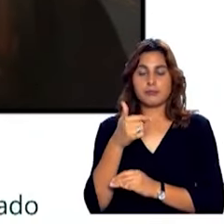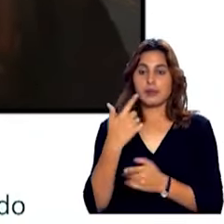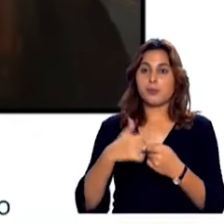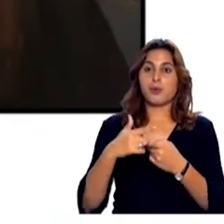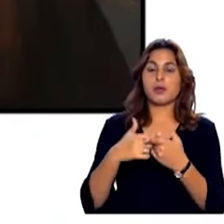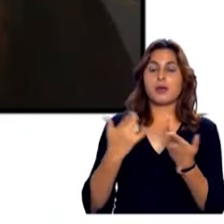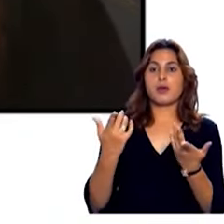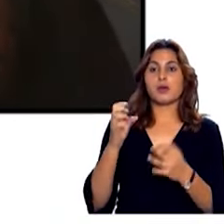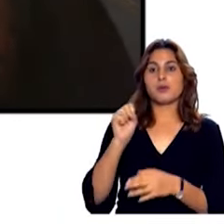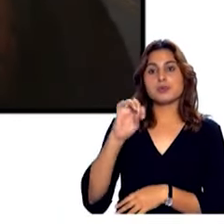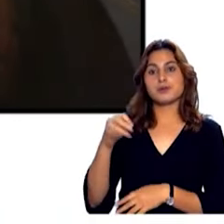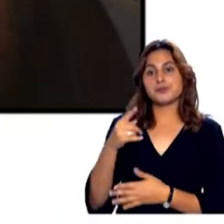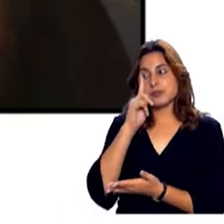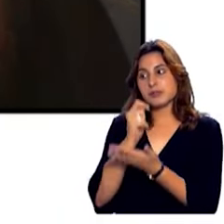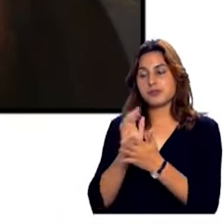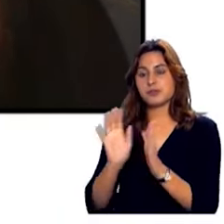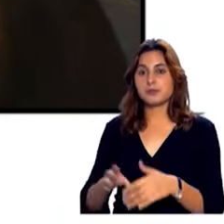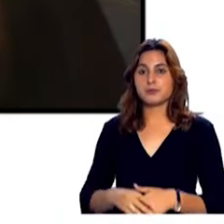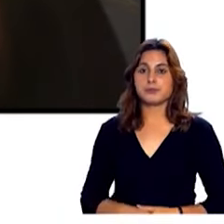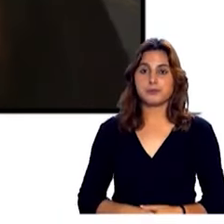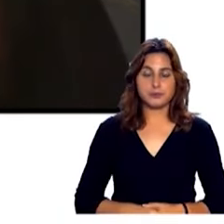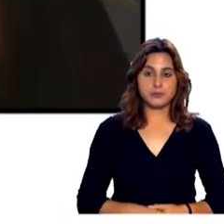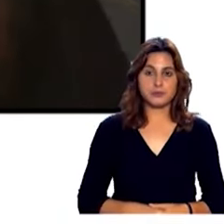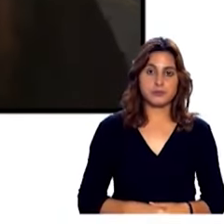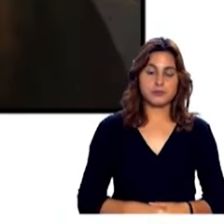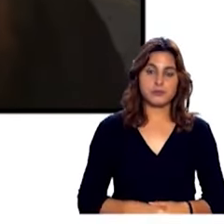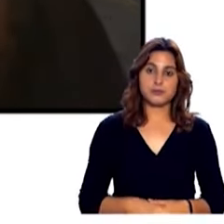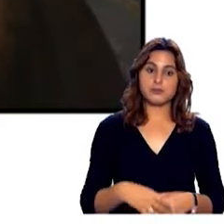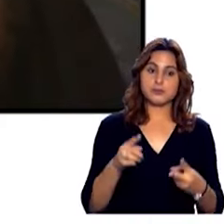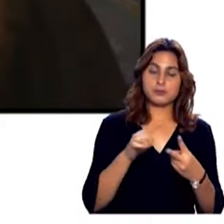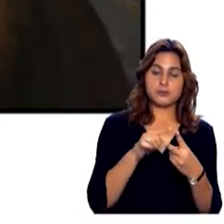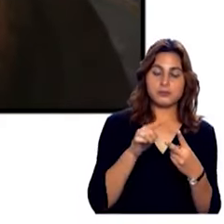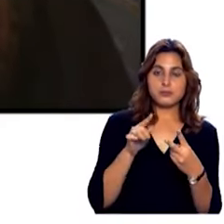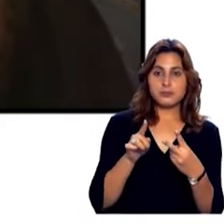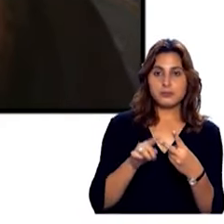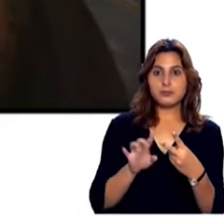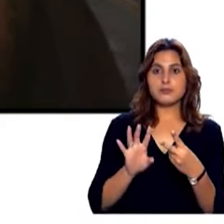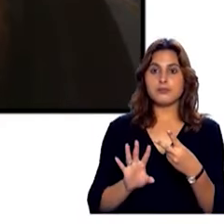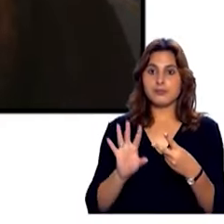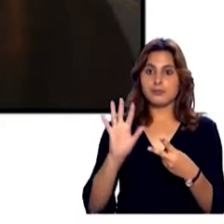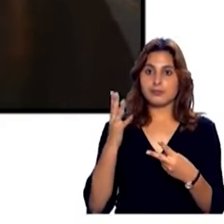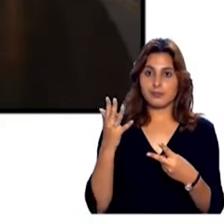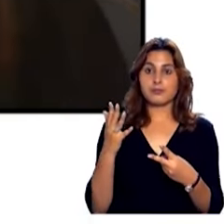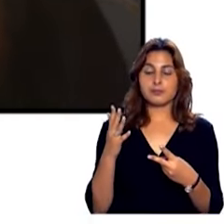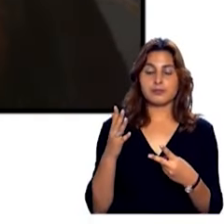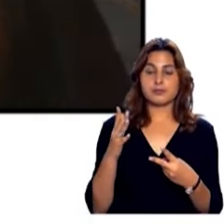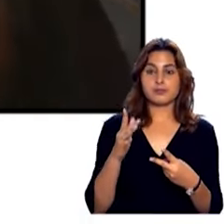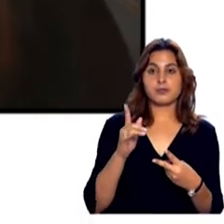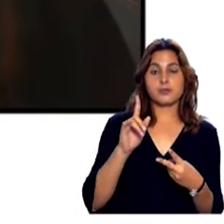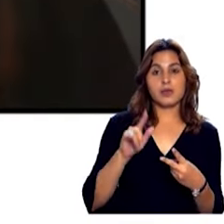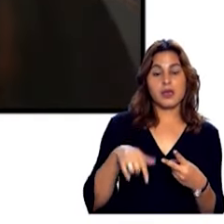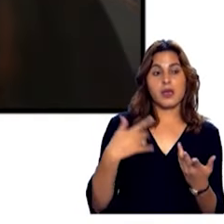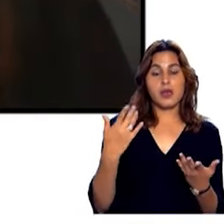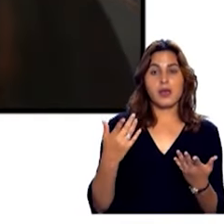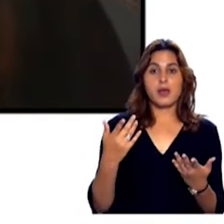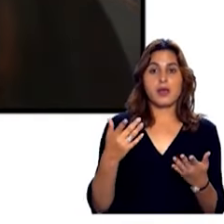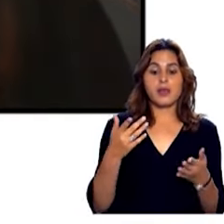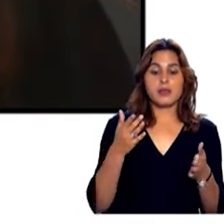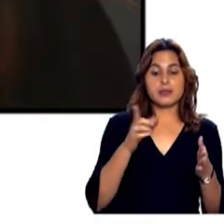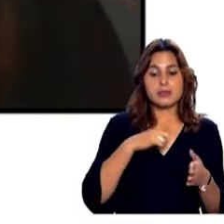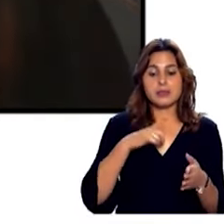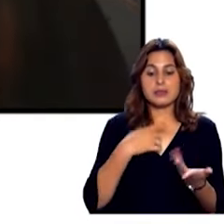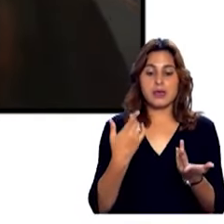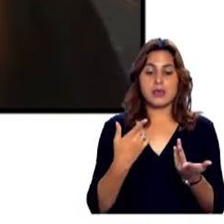vinculante né esses dois Eh esses dois fenômenos né que são na verdade procedimentais mas tem uma uma